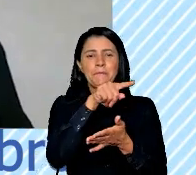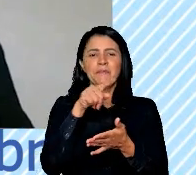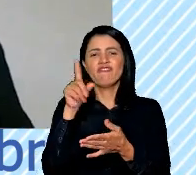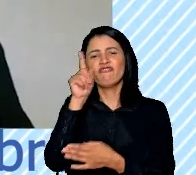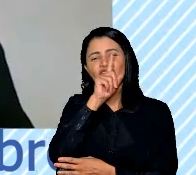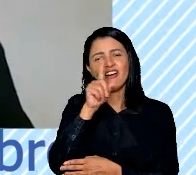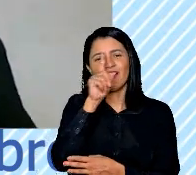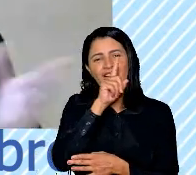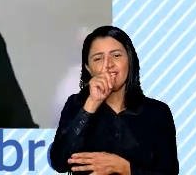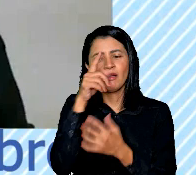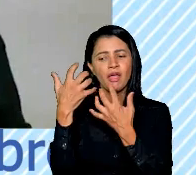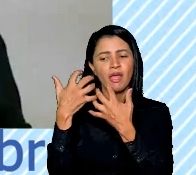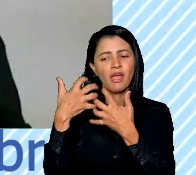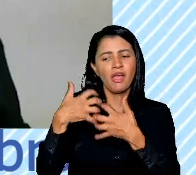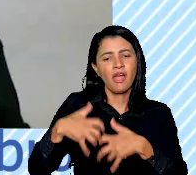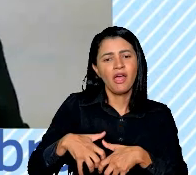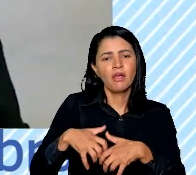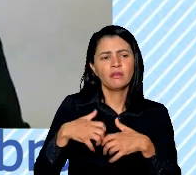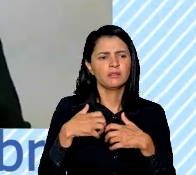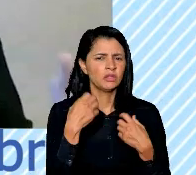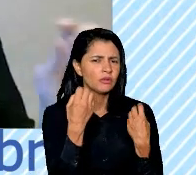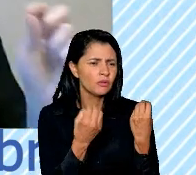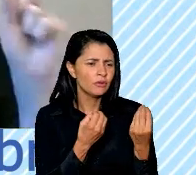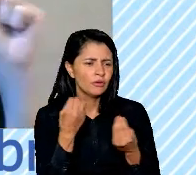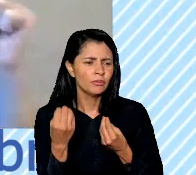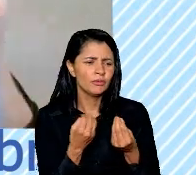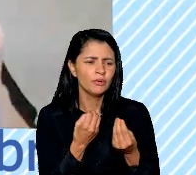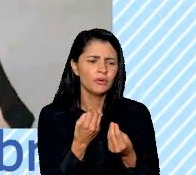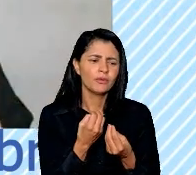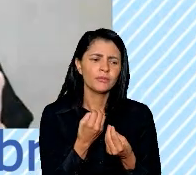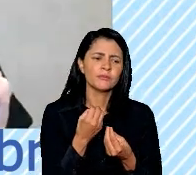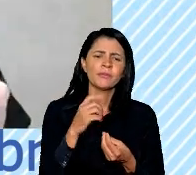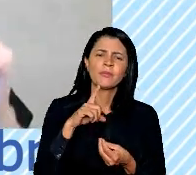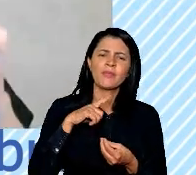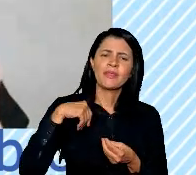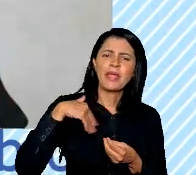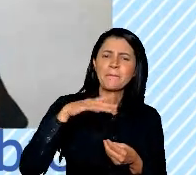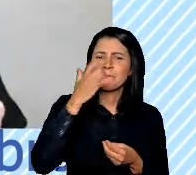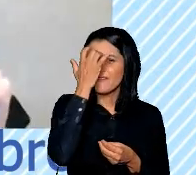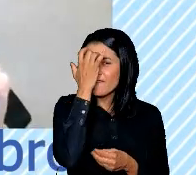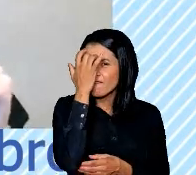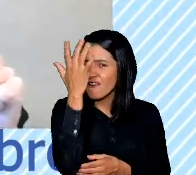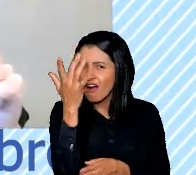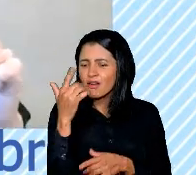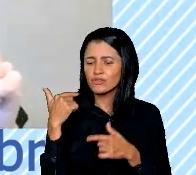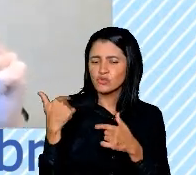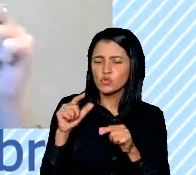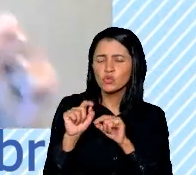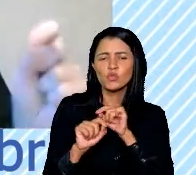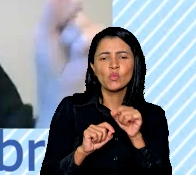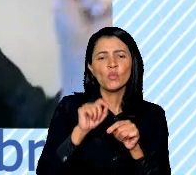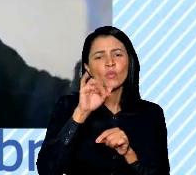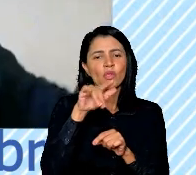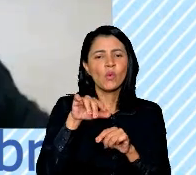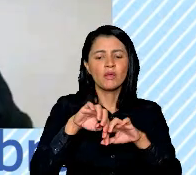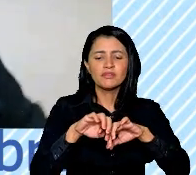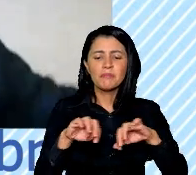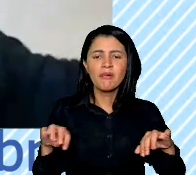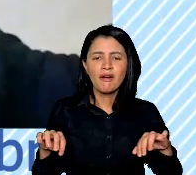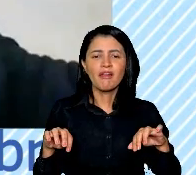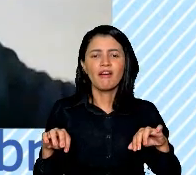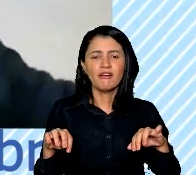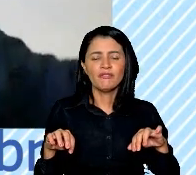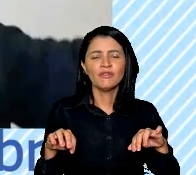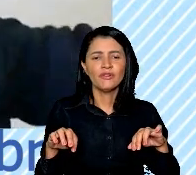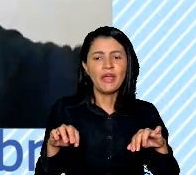no funcionamento. Ora, como assim? É muito mais fácil agir quando estão separados quem